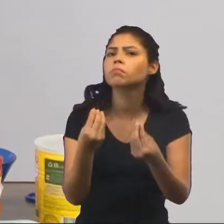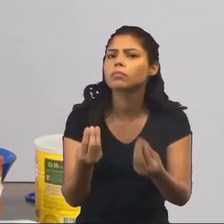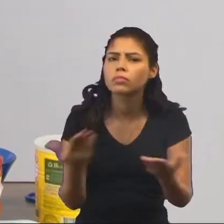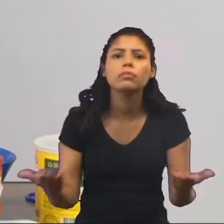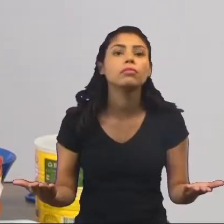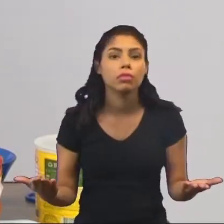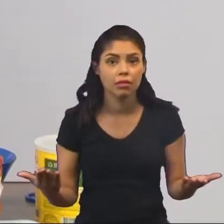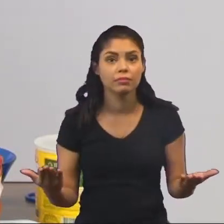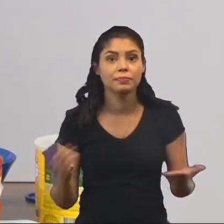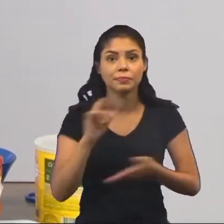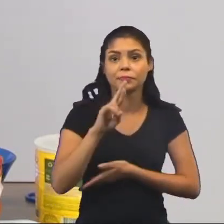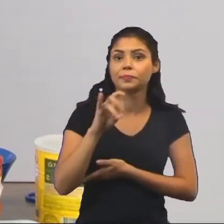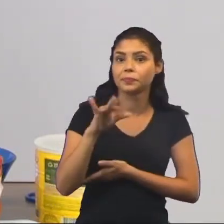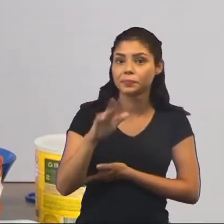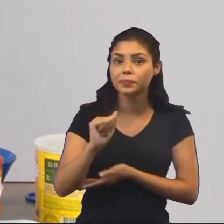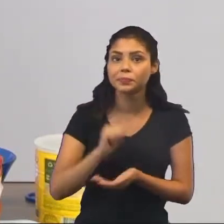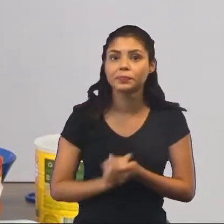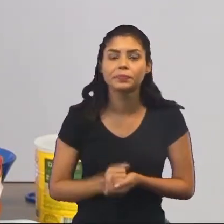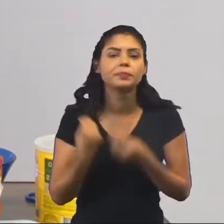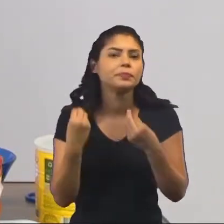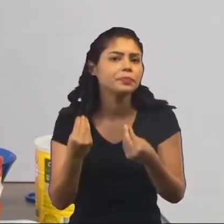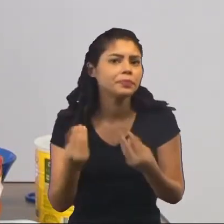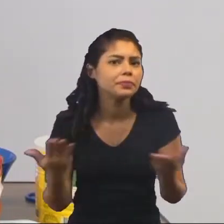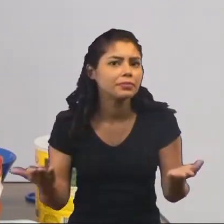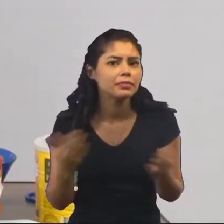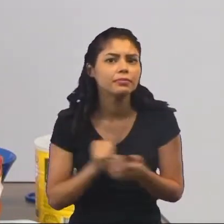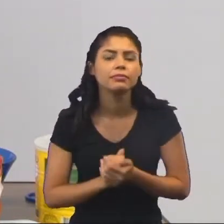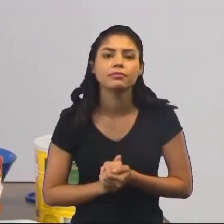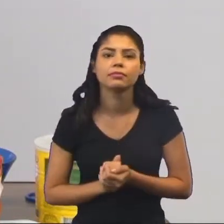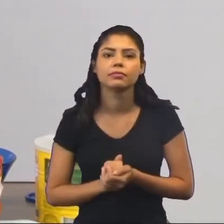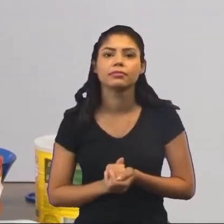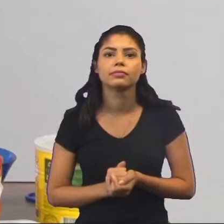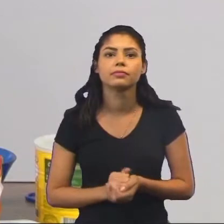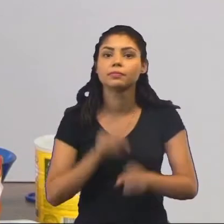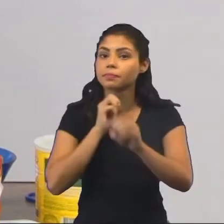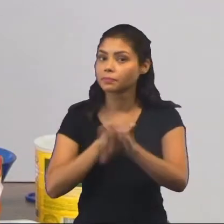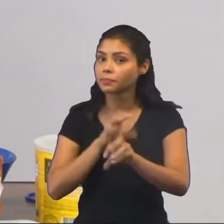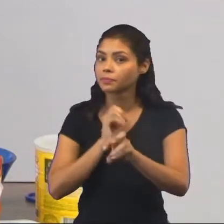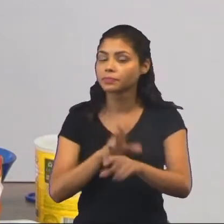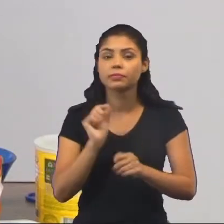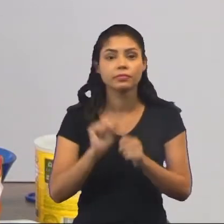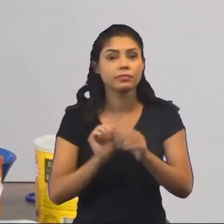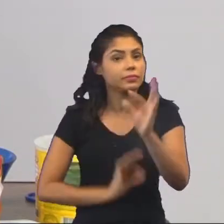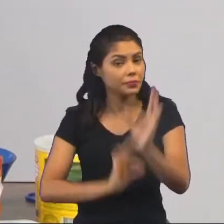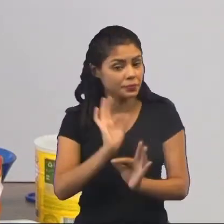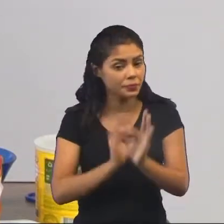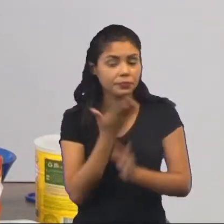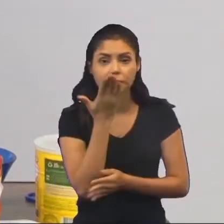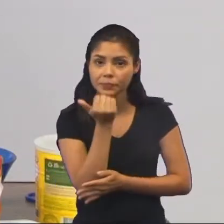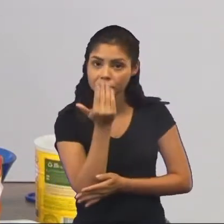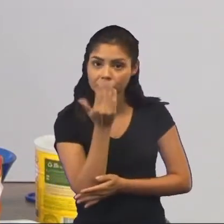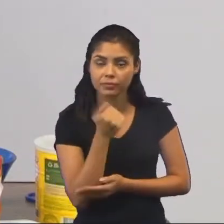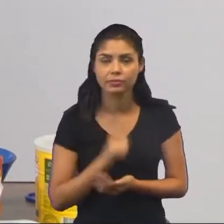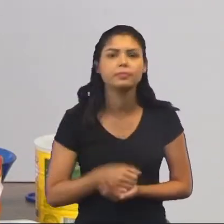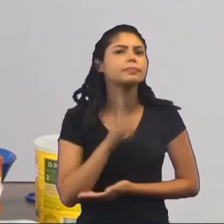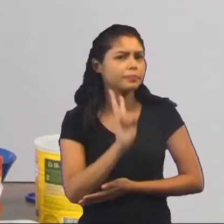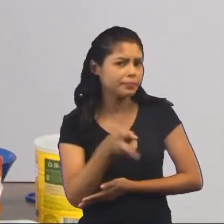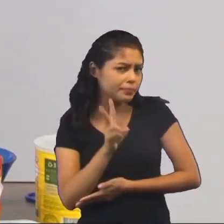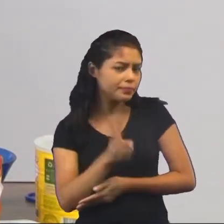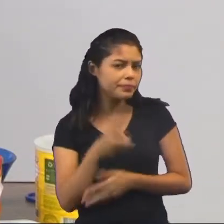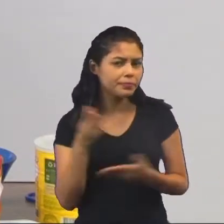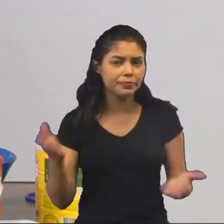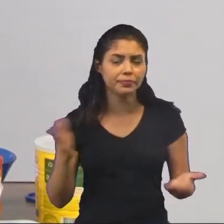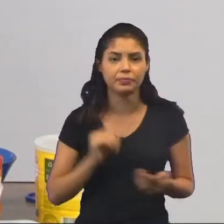uma receita. A receita serve para ensinar a fazer algum alimento, não é